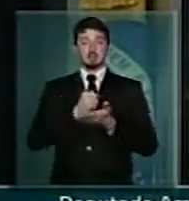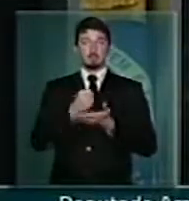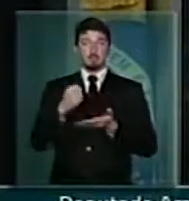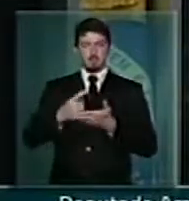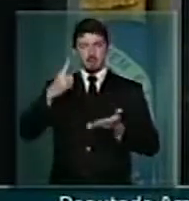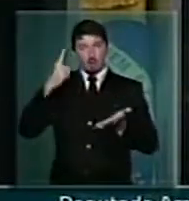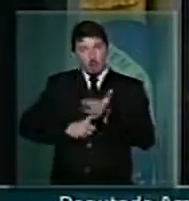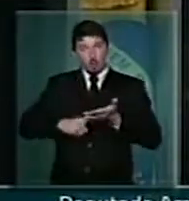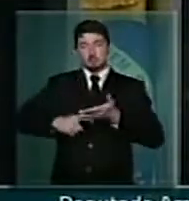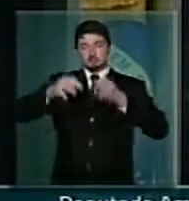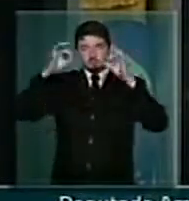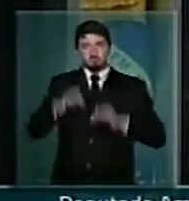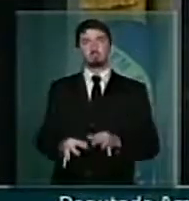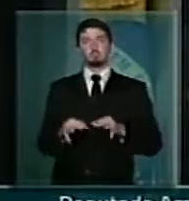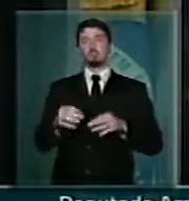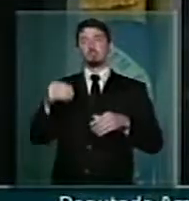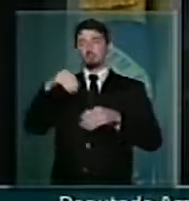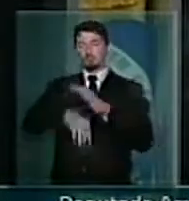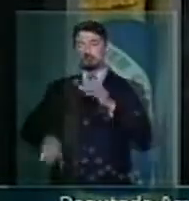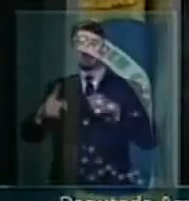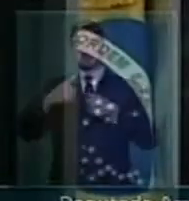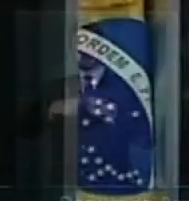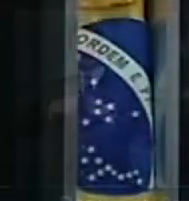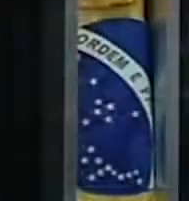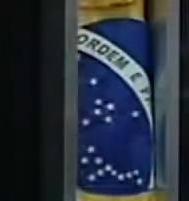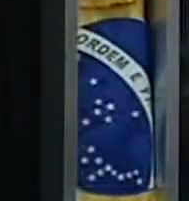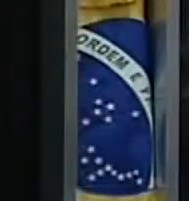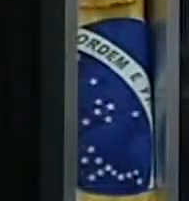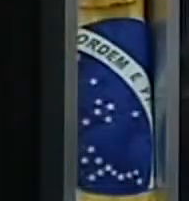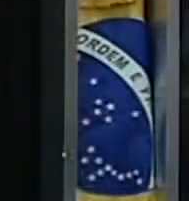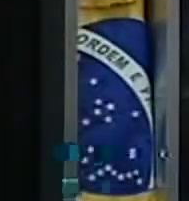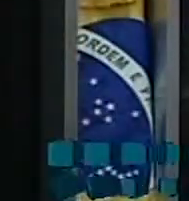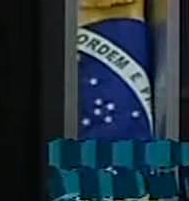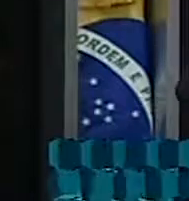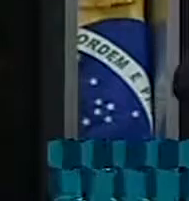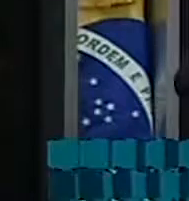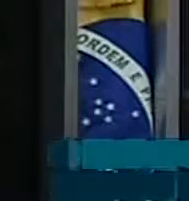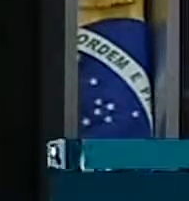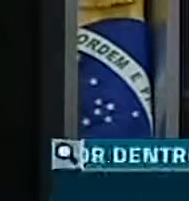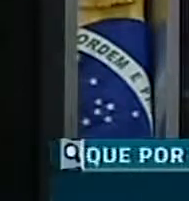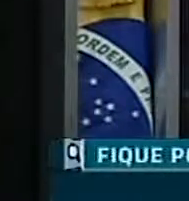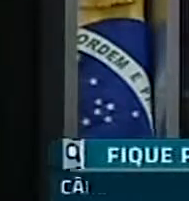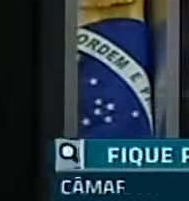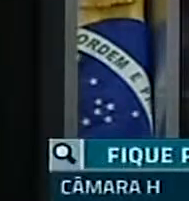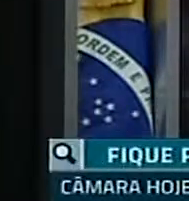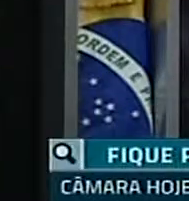nas pactuações entre os municípios, na pactuação entre o Estado e município, na